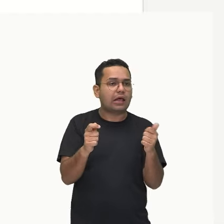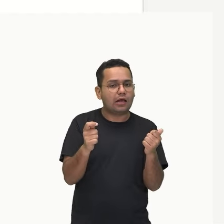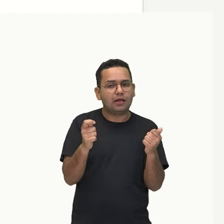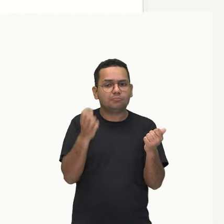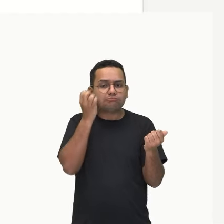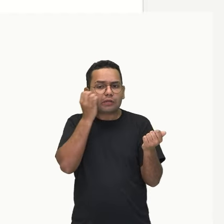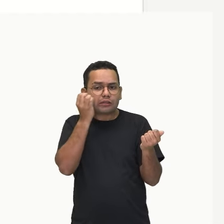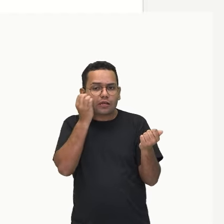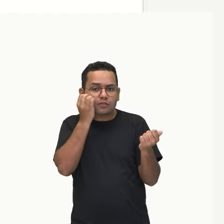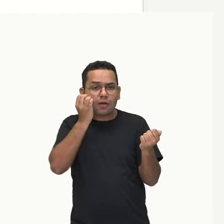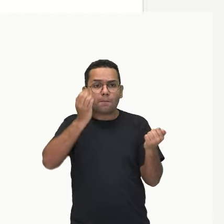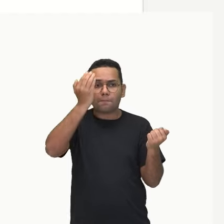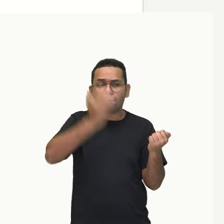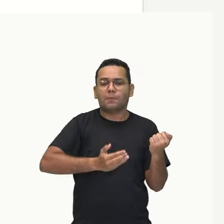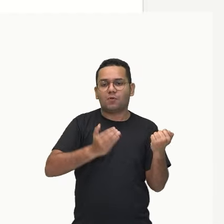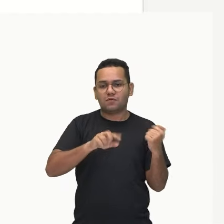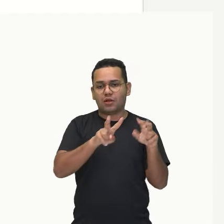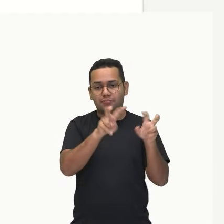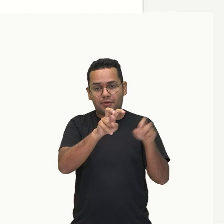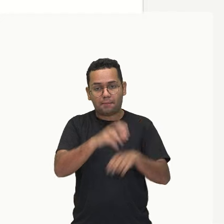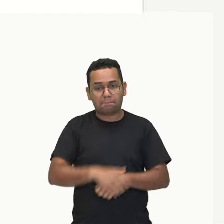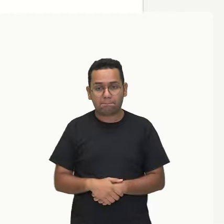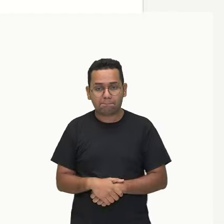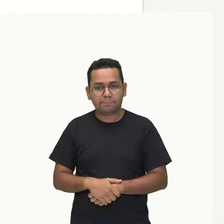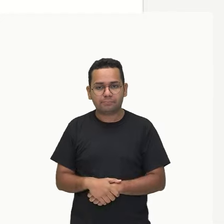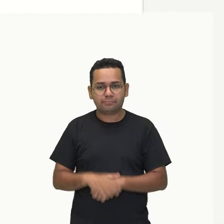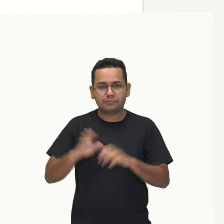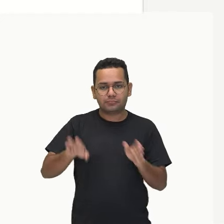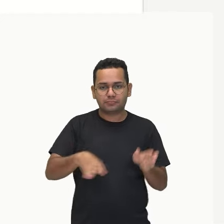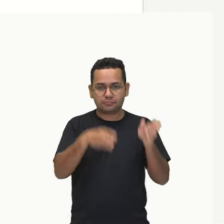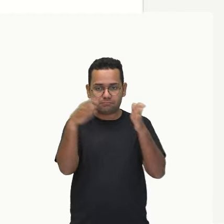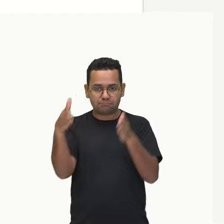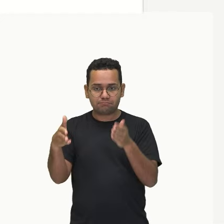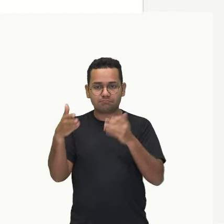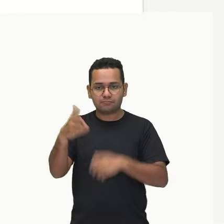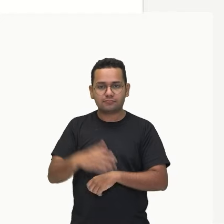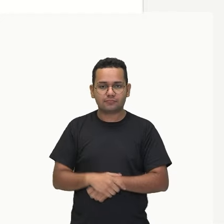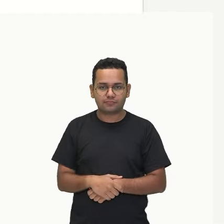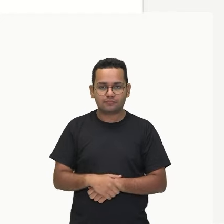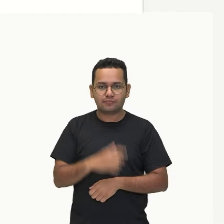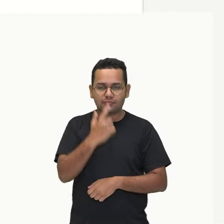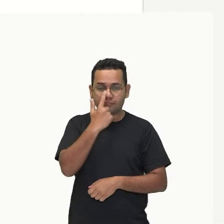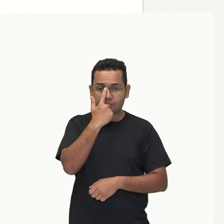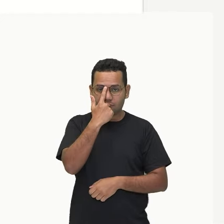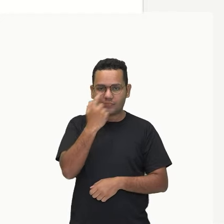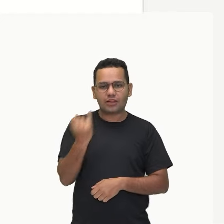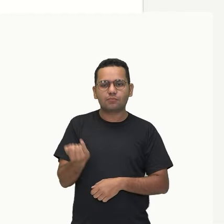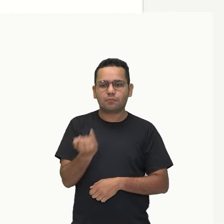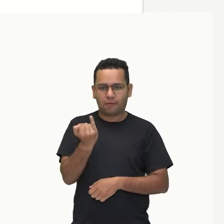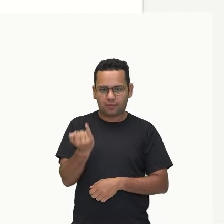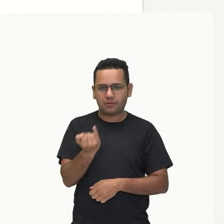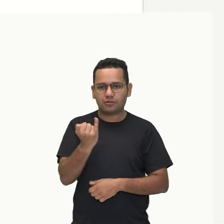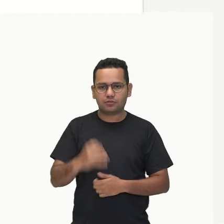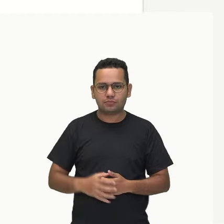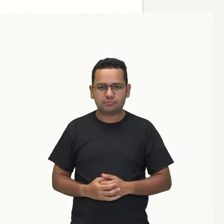para comprovar isso daí. O filosófico, também valorativo.